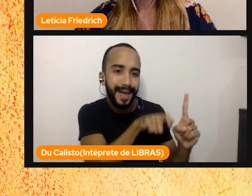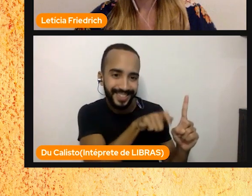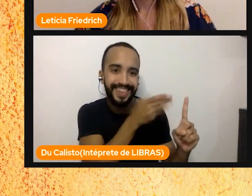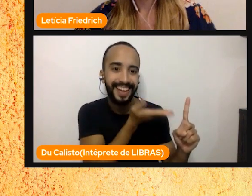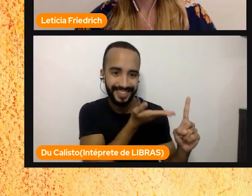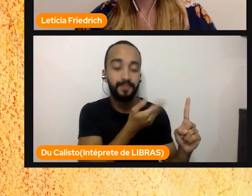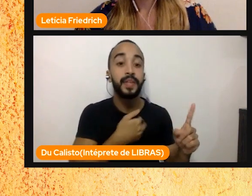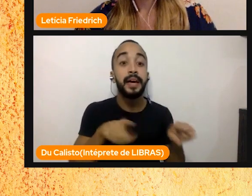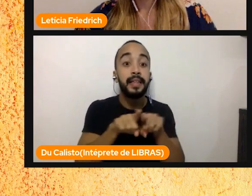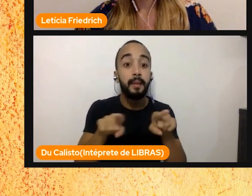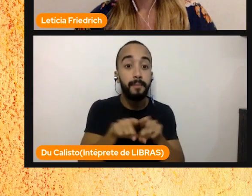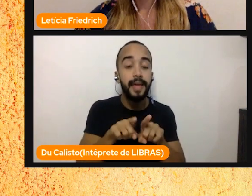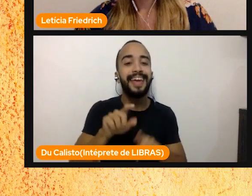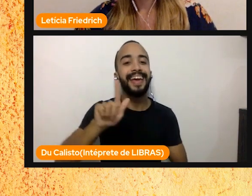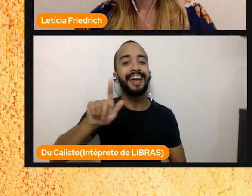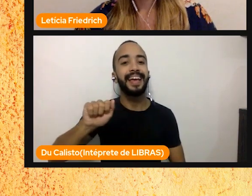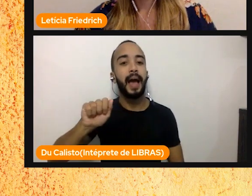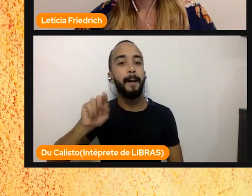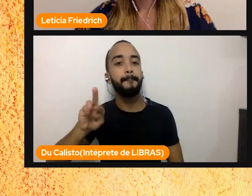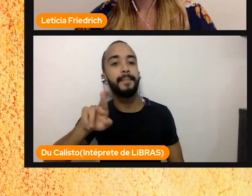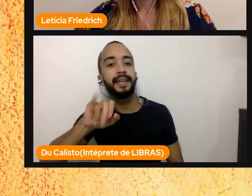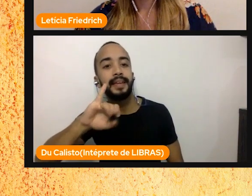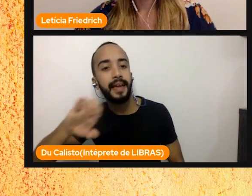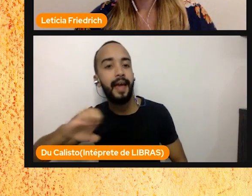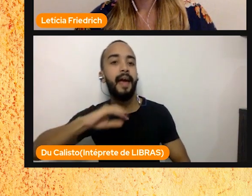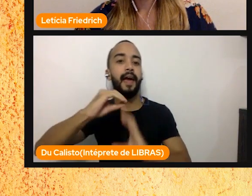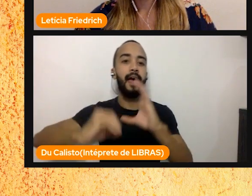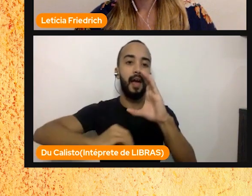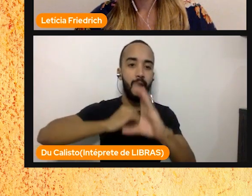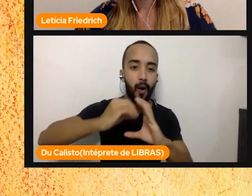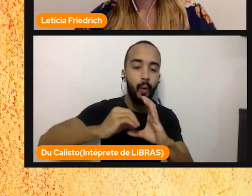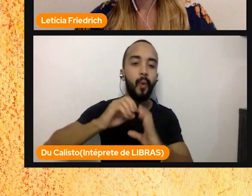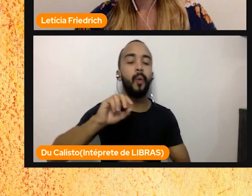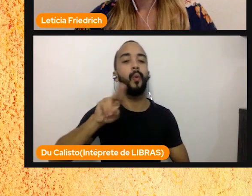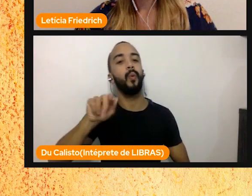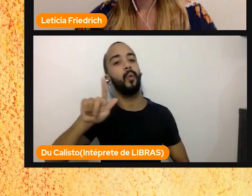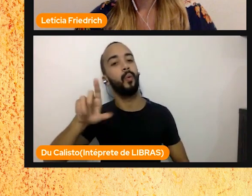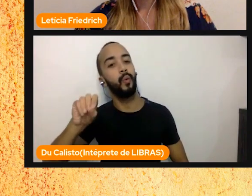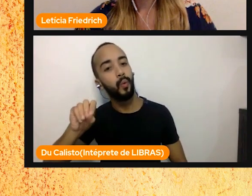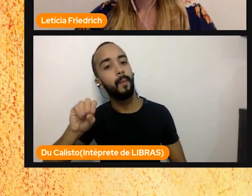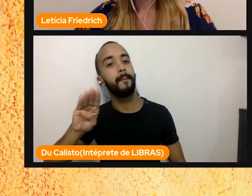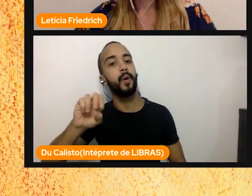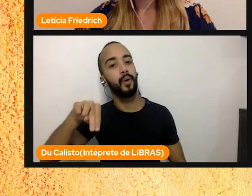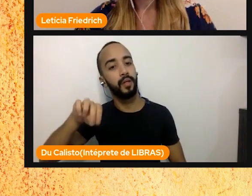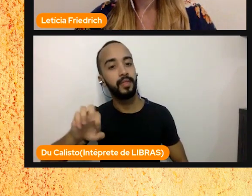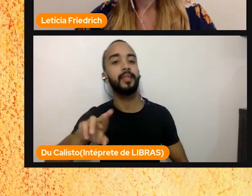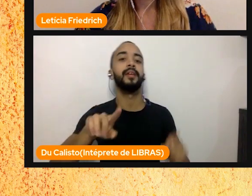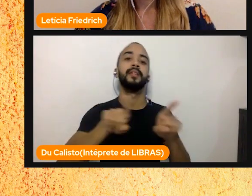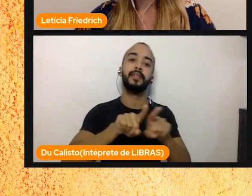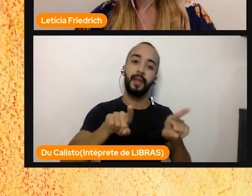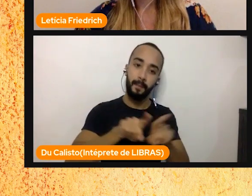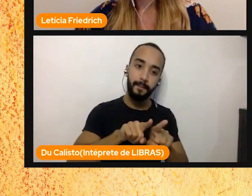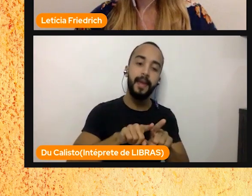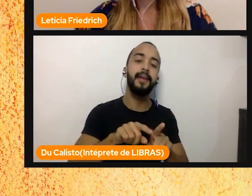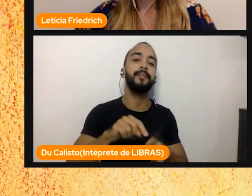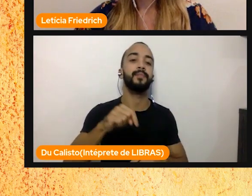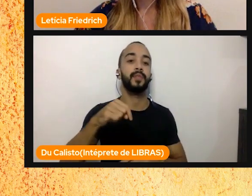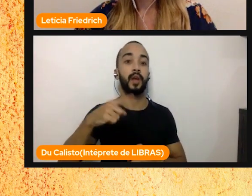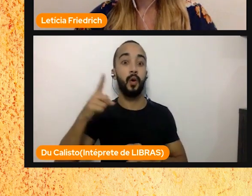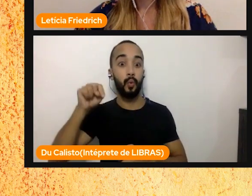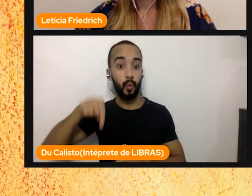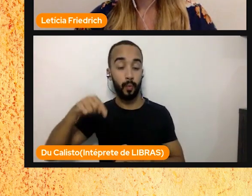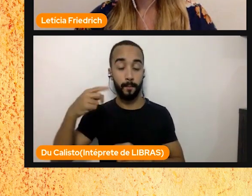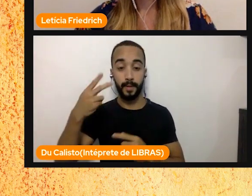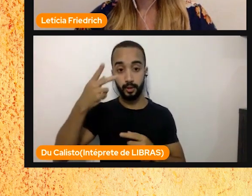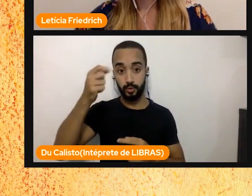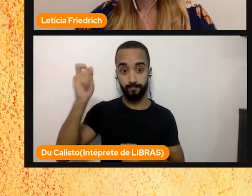que já fez novela, temos o Hugo Bonemer, que já fez até o musical do Ayrton Senna. Então a gente também misturou esses talentos daqui com talentos